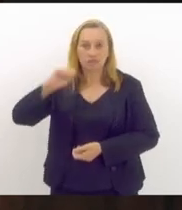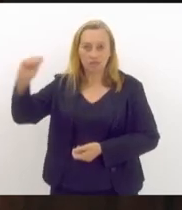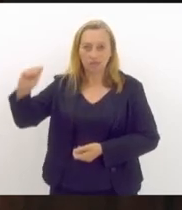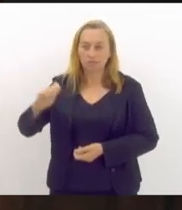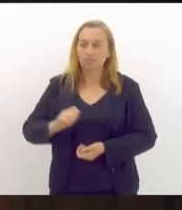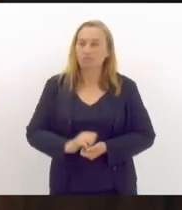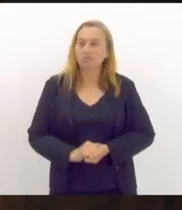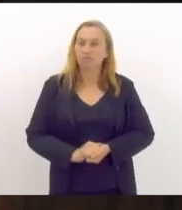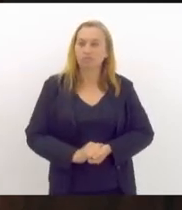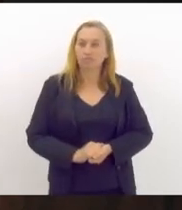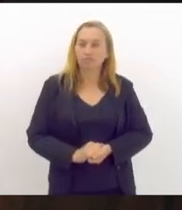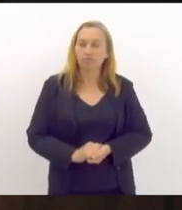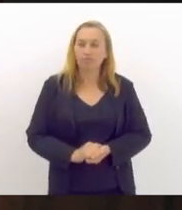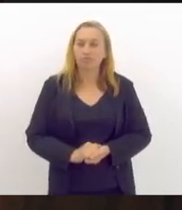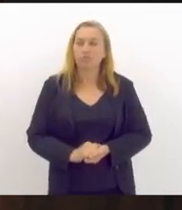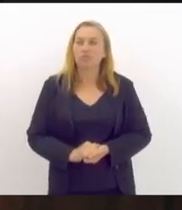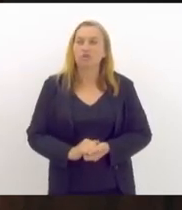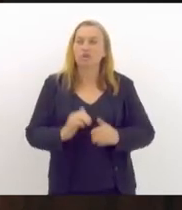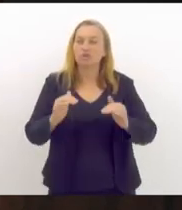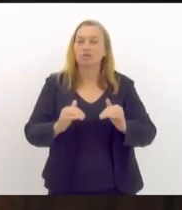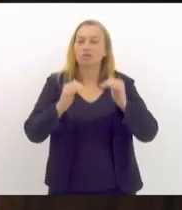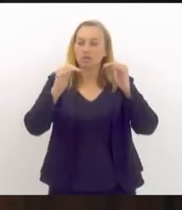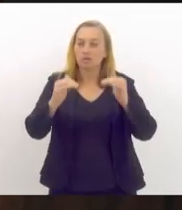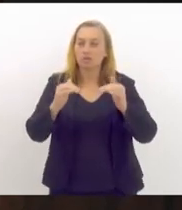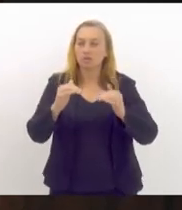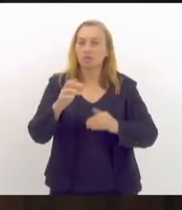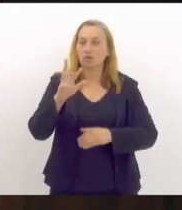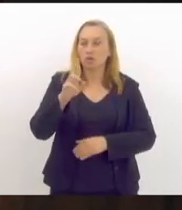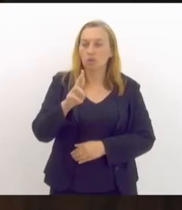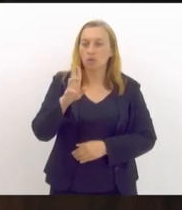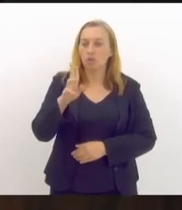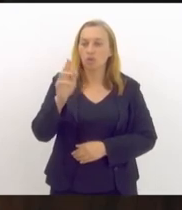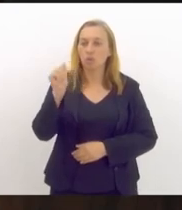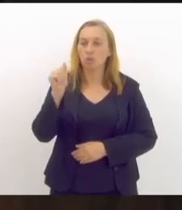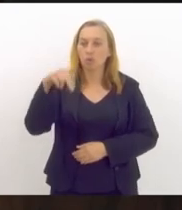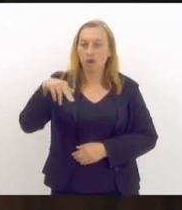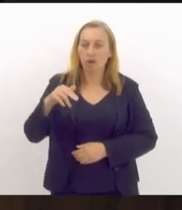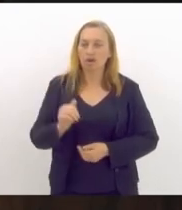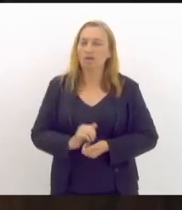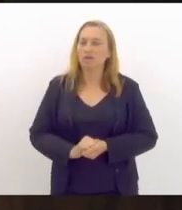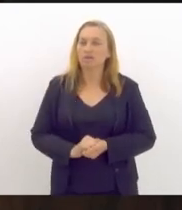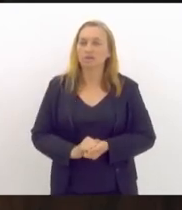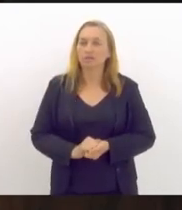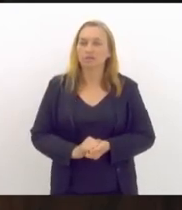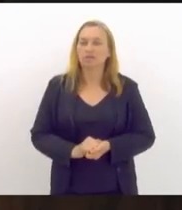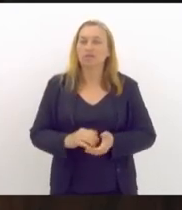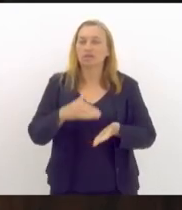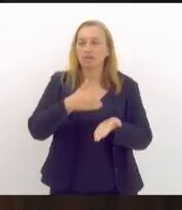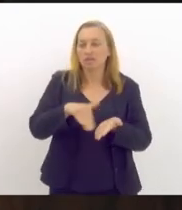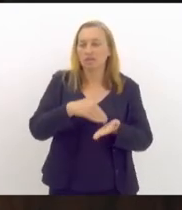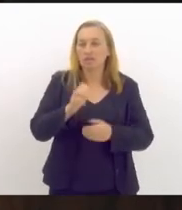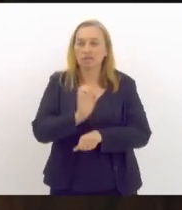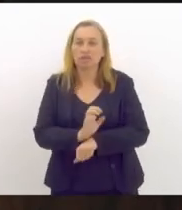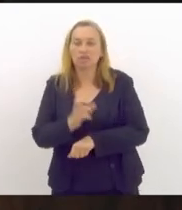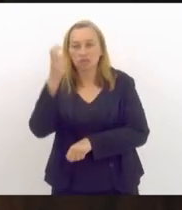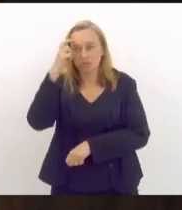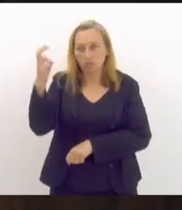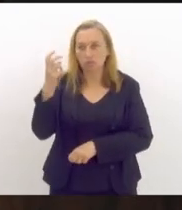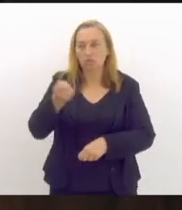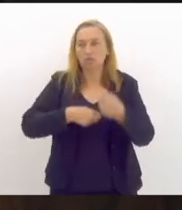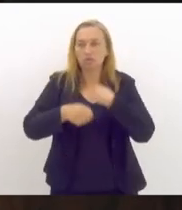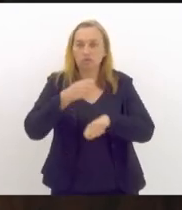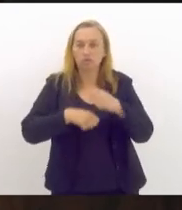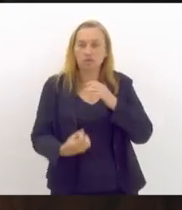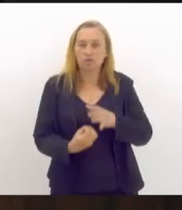respectivo diplomas Excelentíssimo Senhor Ruan Fernandes Lira secretário de estado de Cultura economia